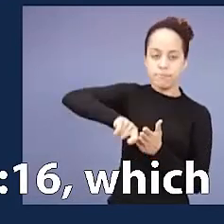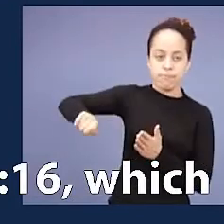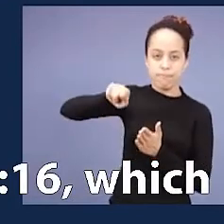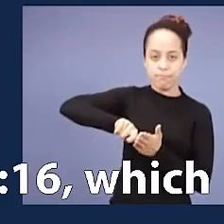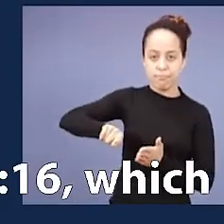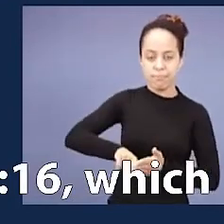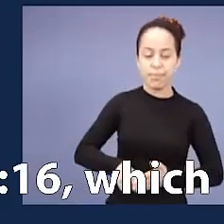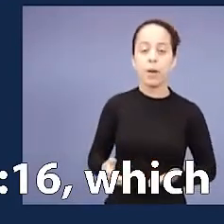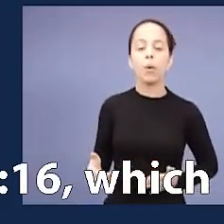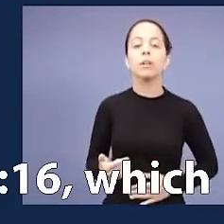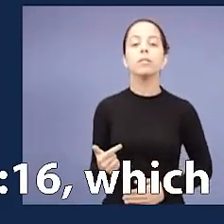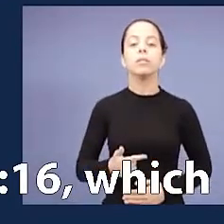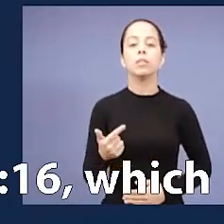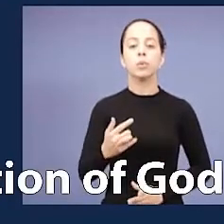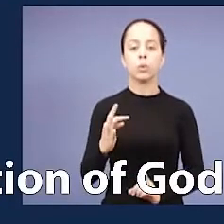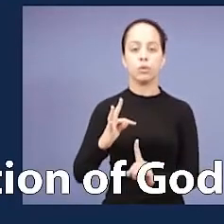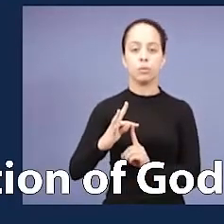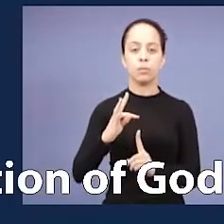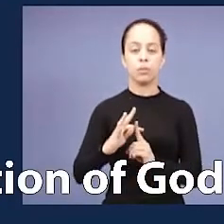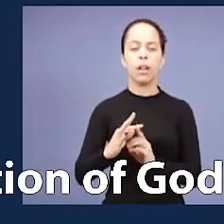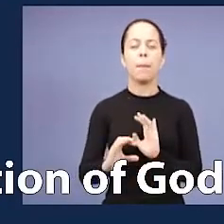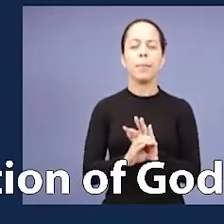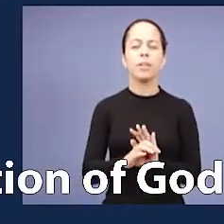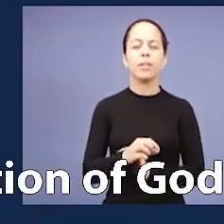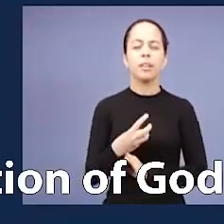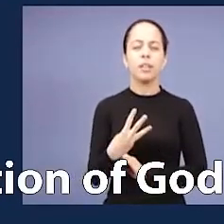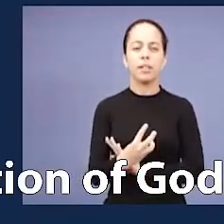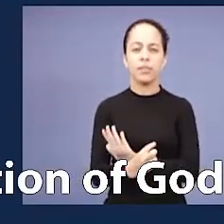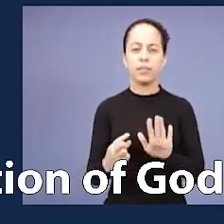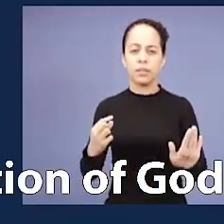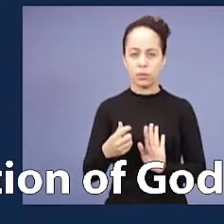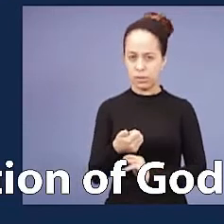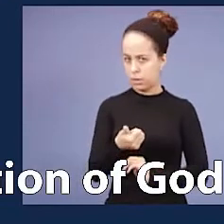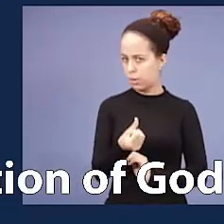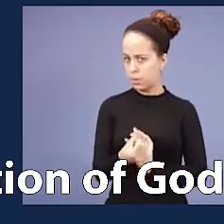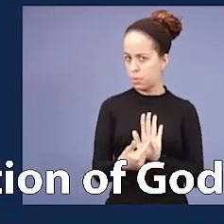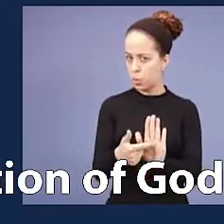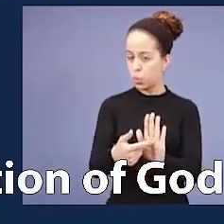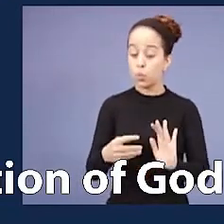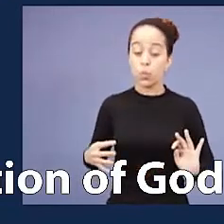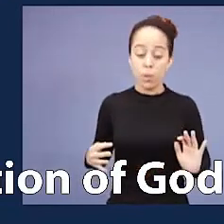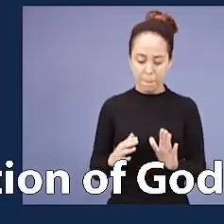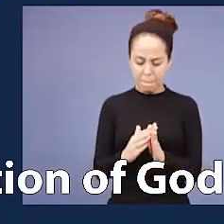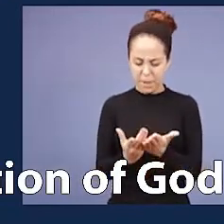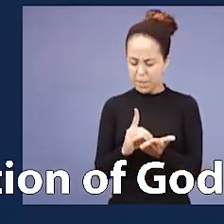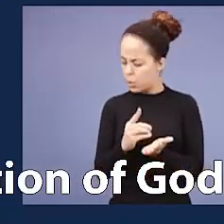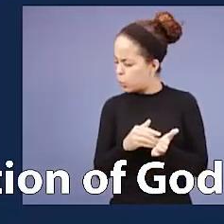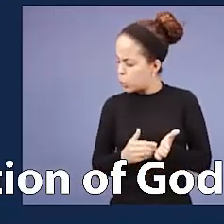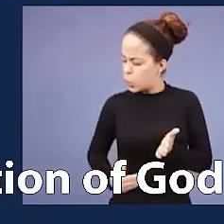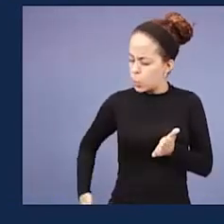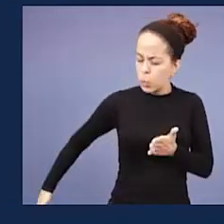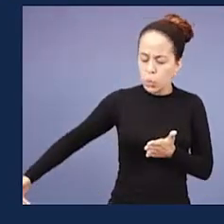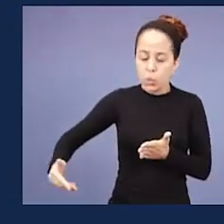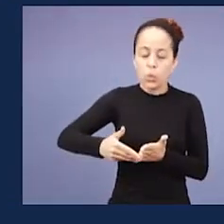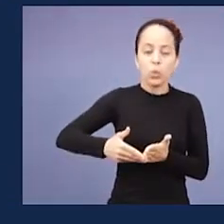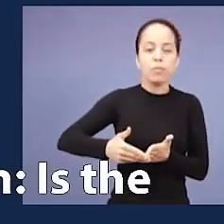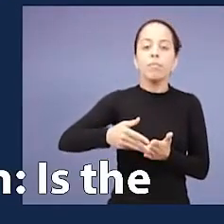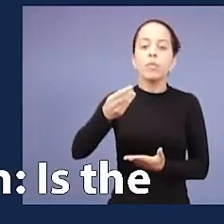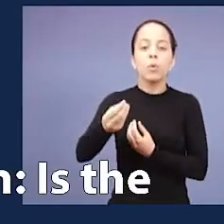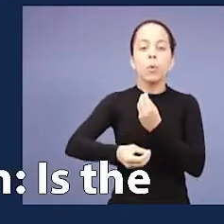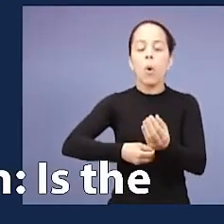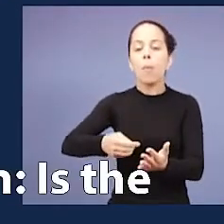segundo thimote 36 que diz toda escritura é e finalmente assinado